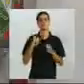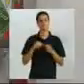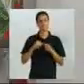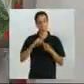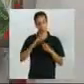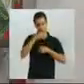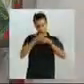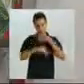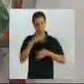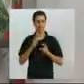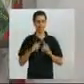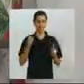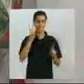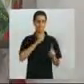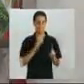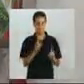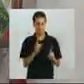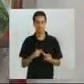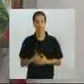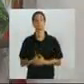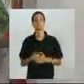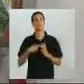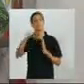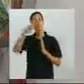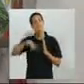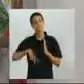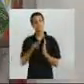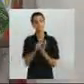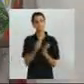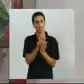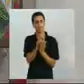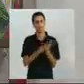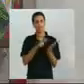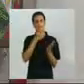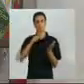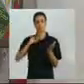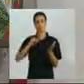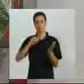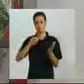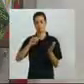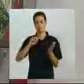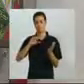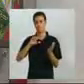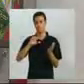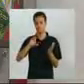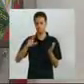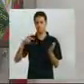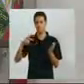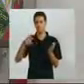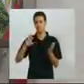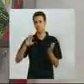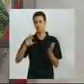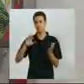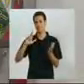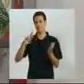mas eu li aqui na coluna do Moacir Pereira, falando sobre a insegurança em Santa Catarina. Eu creio que os